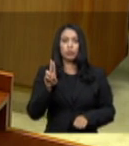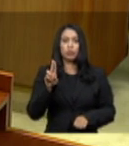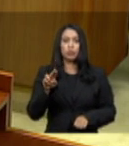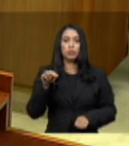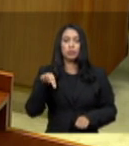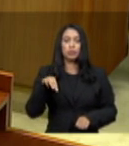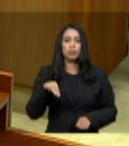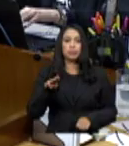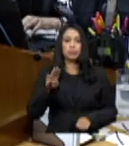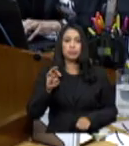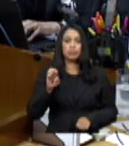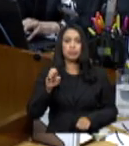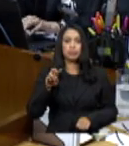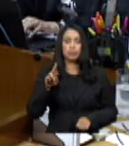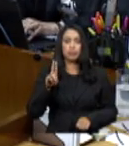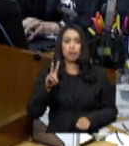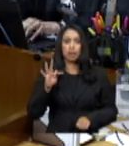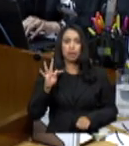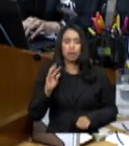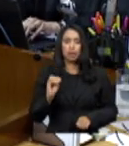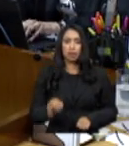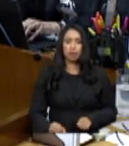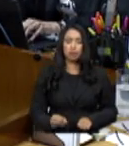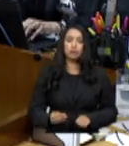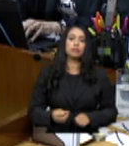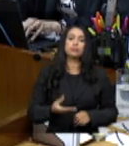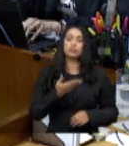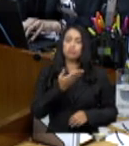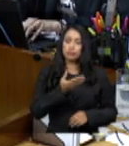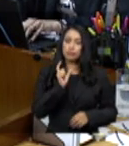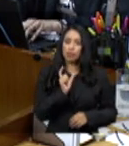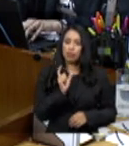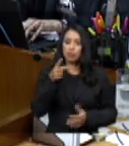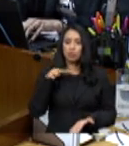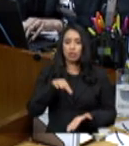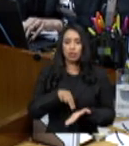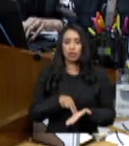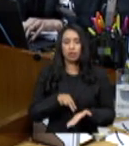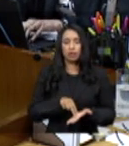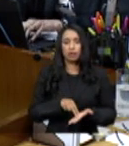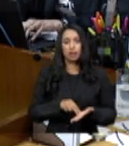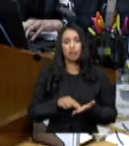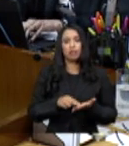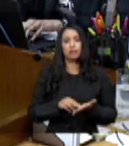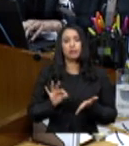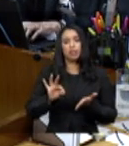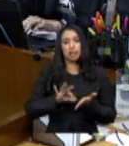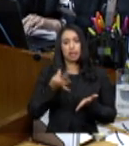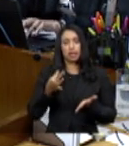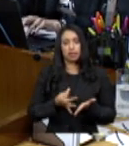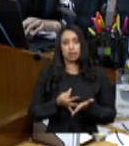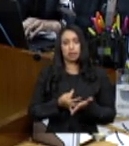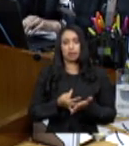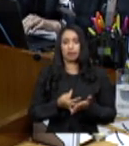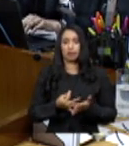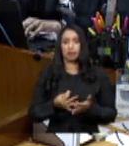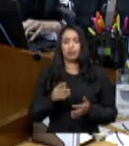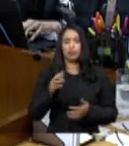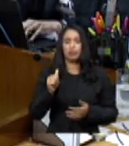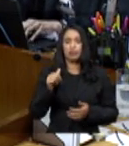jacques de medeiros vice-procurador-geral da república vossa excelência tem a palavra e ficará registrado em ata essa saudação